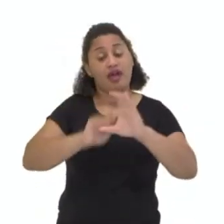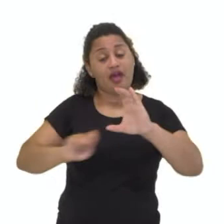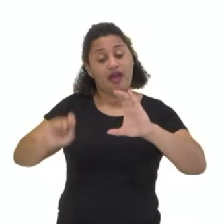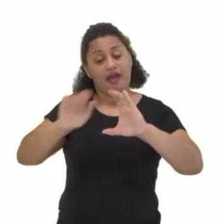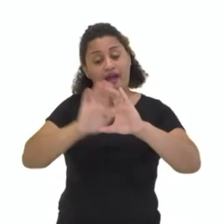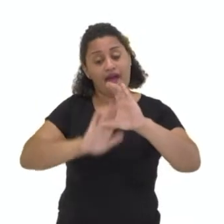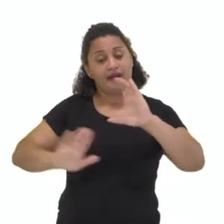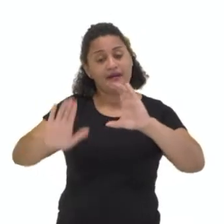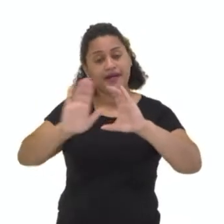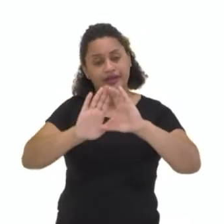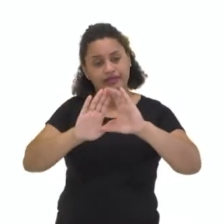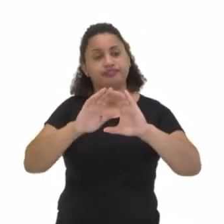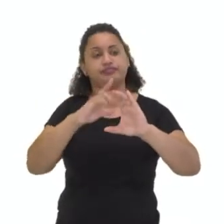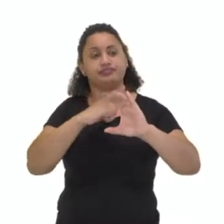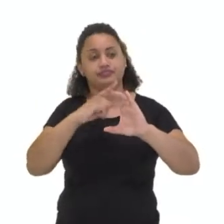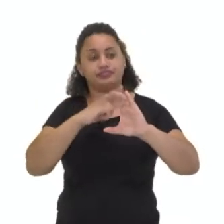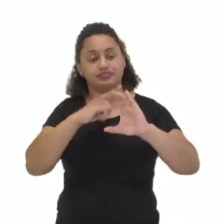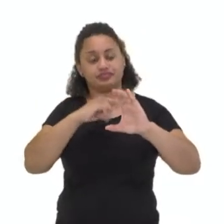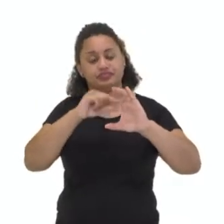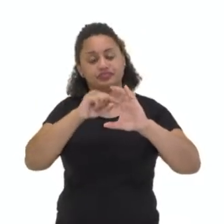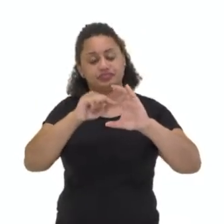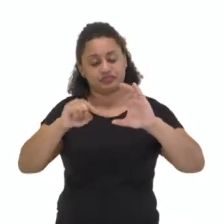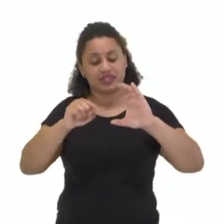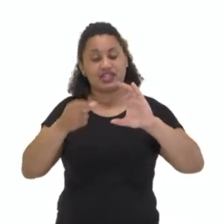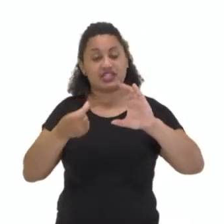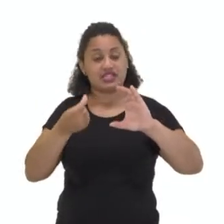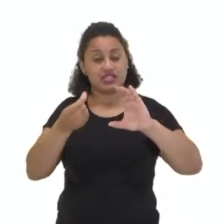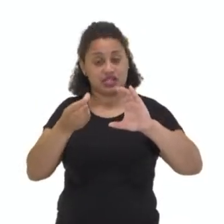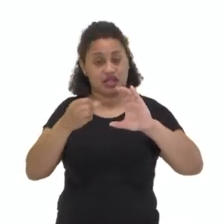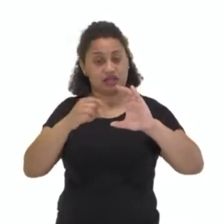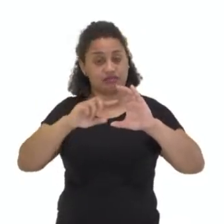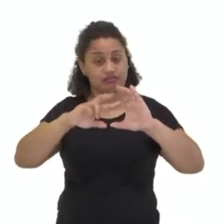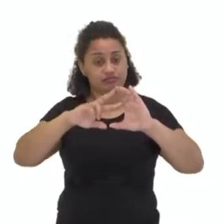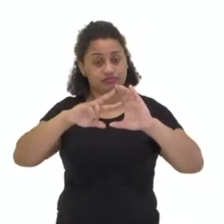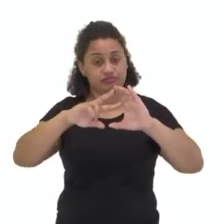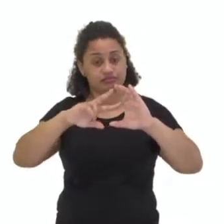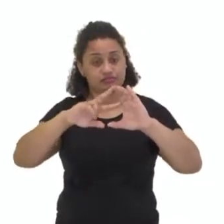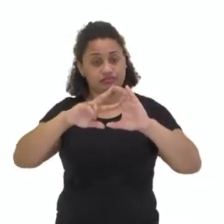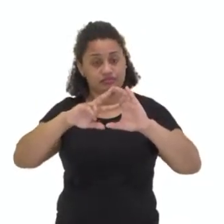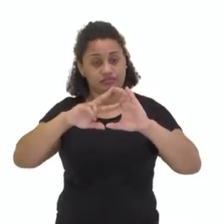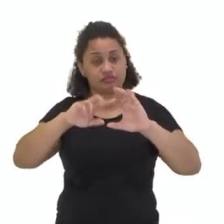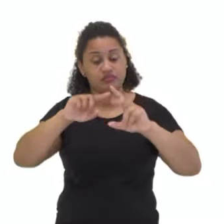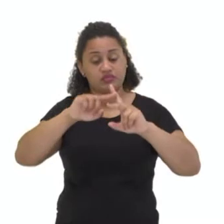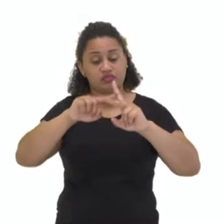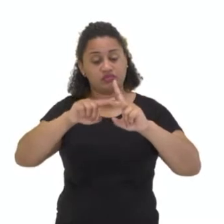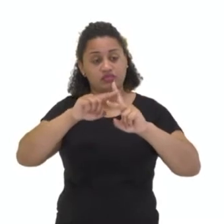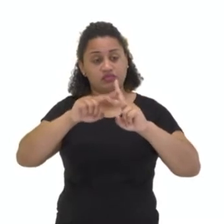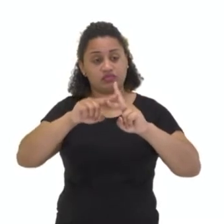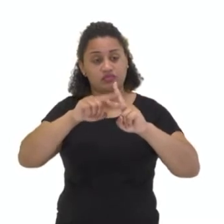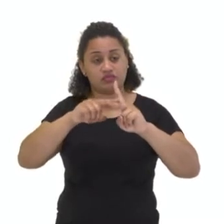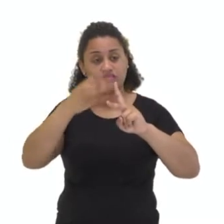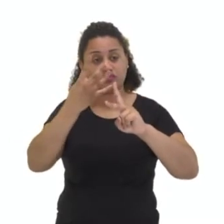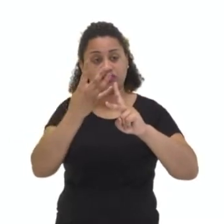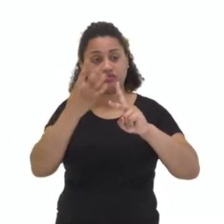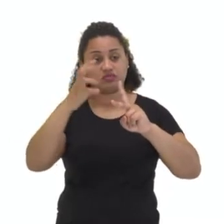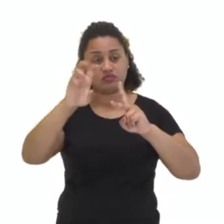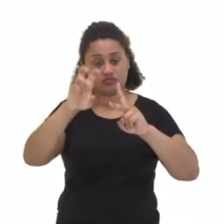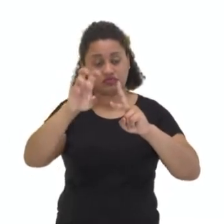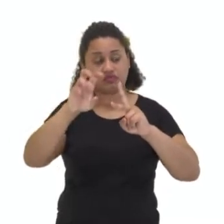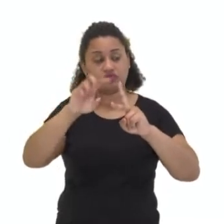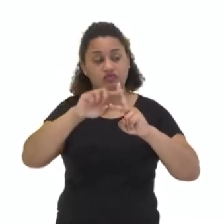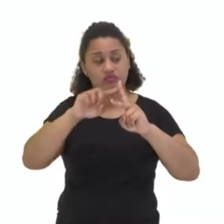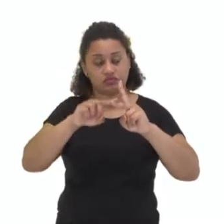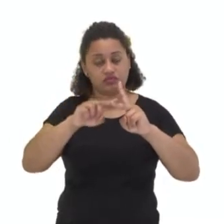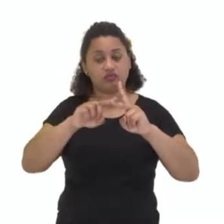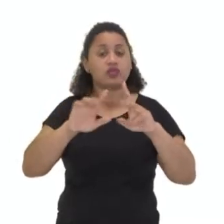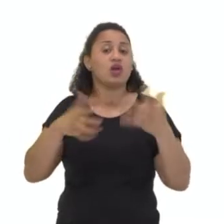observe que ele me dá o raio 6, e um ângulo aqui, o meu alfa, 45 graus. Como que então eu